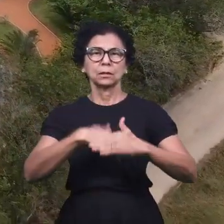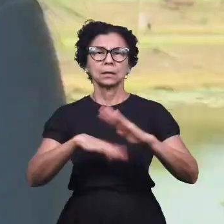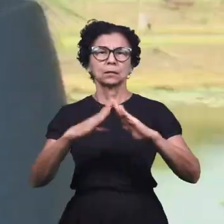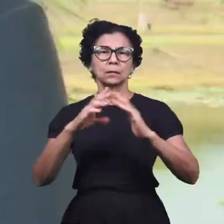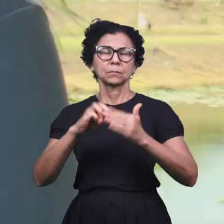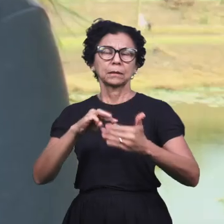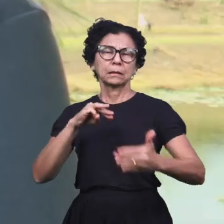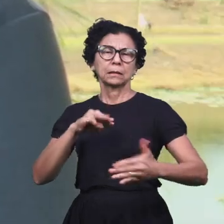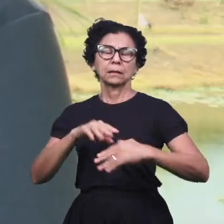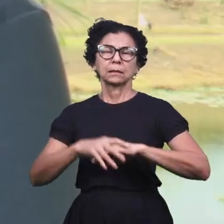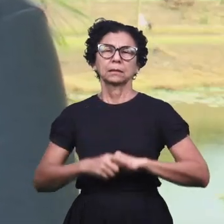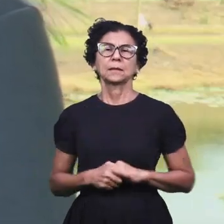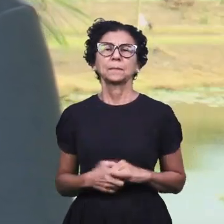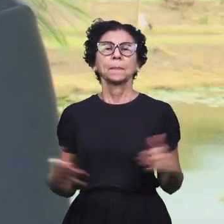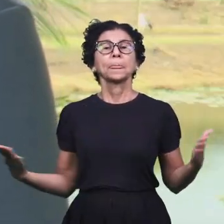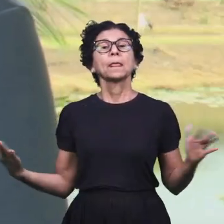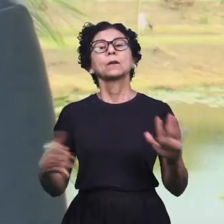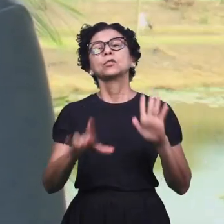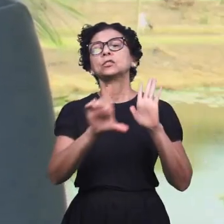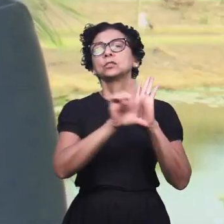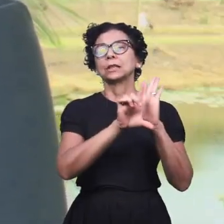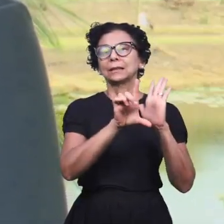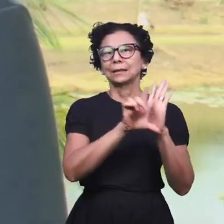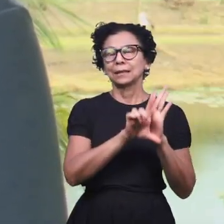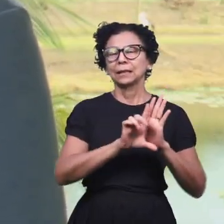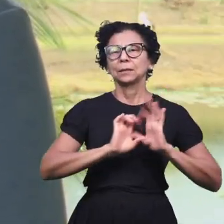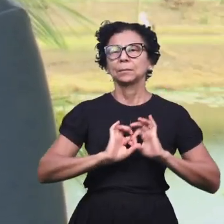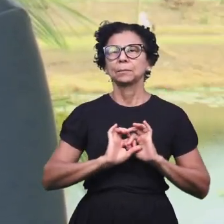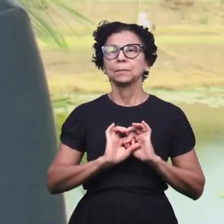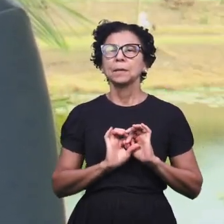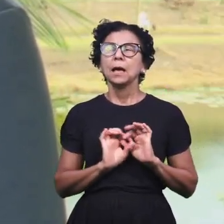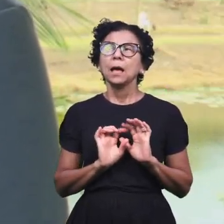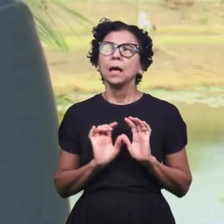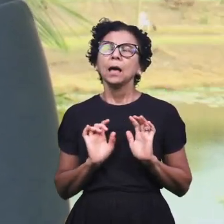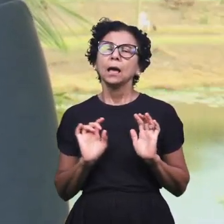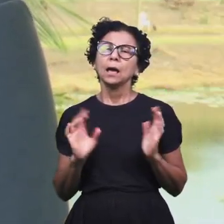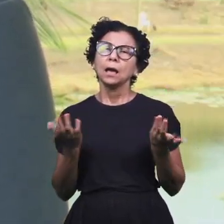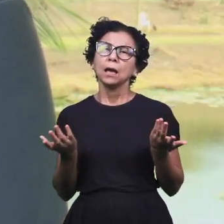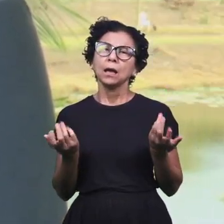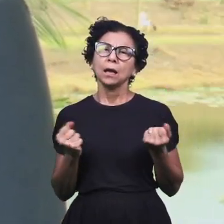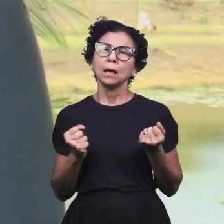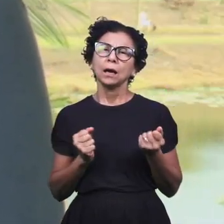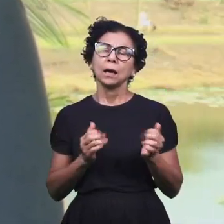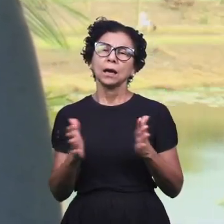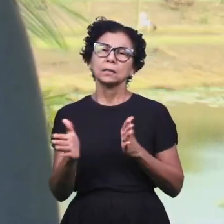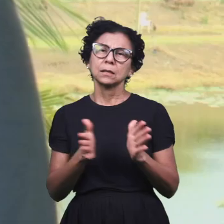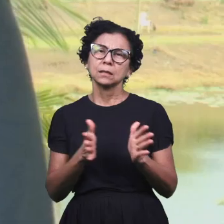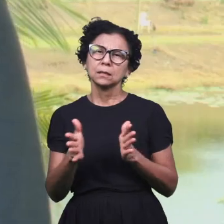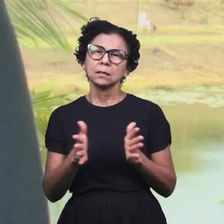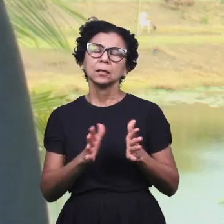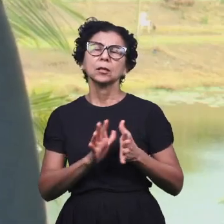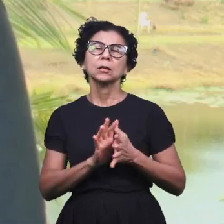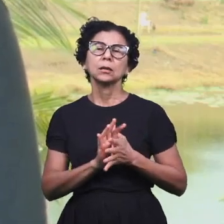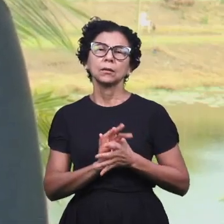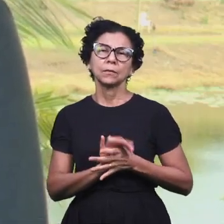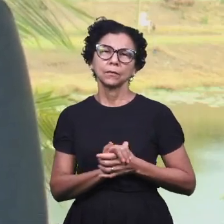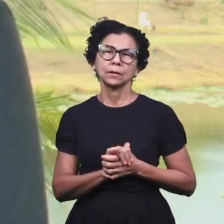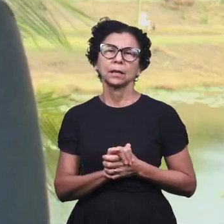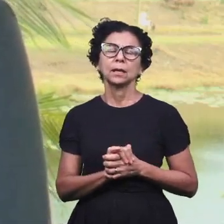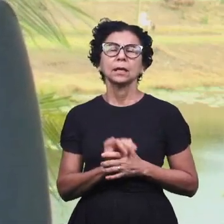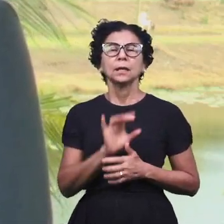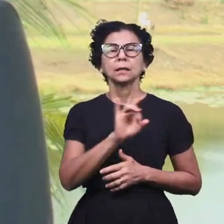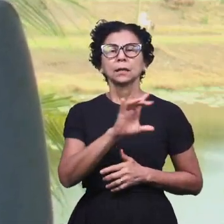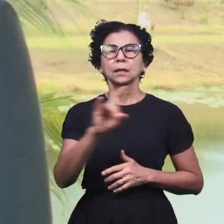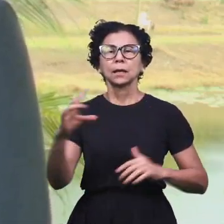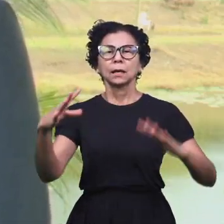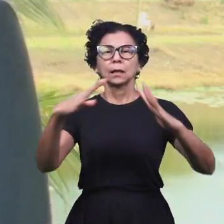instituição. A legislação hoje ela permite que as usinas elas apenas distribuem os créditos dentro